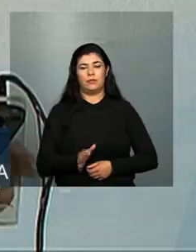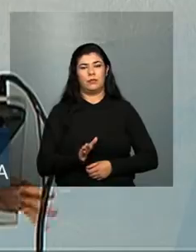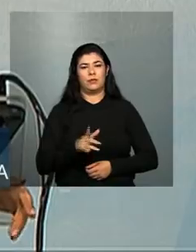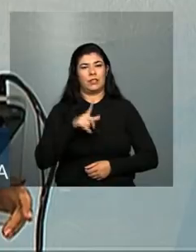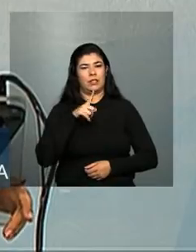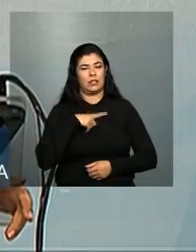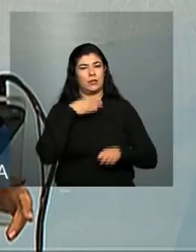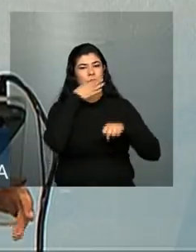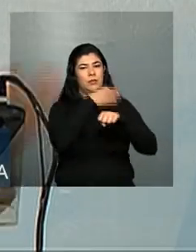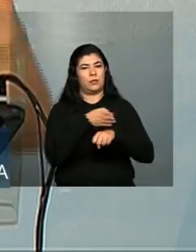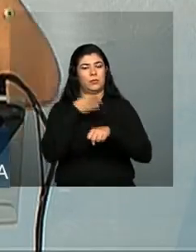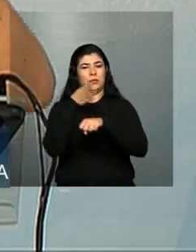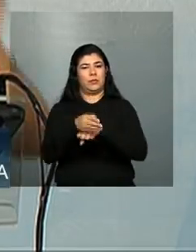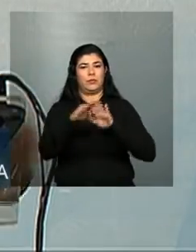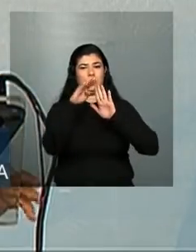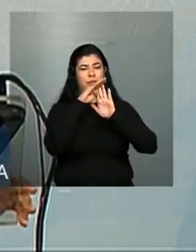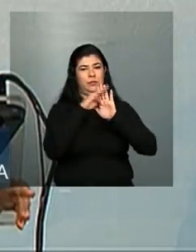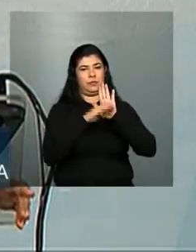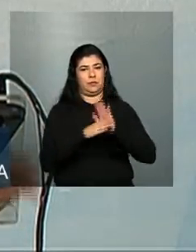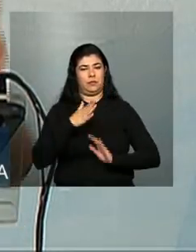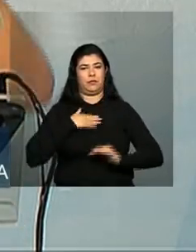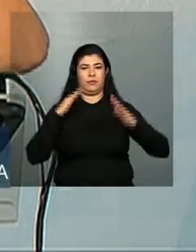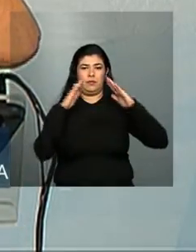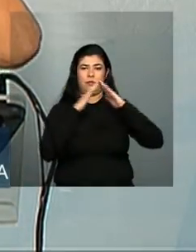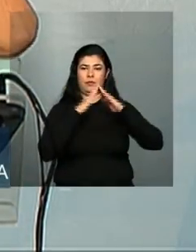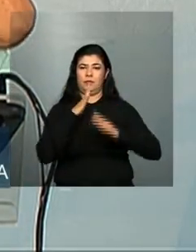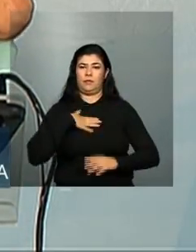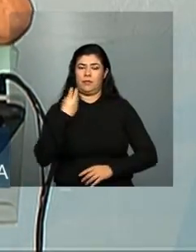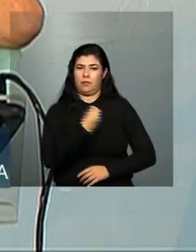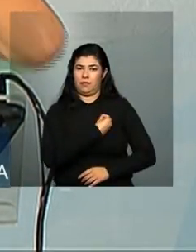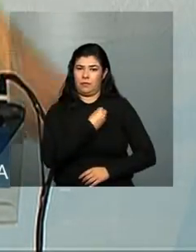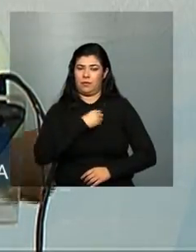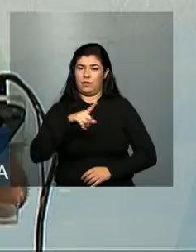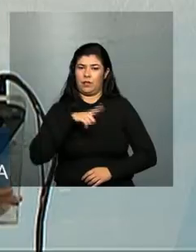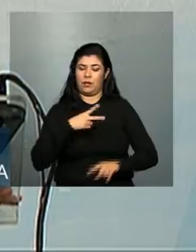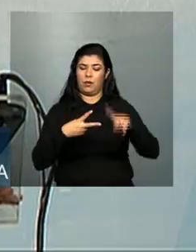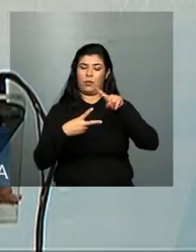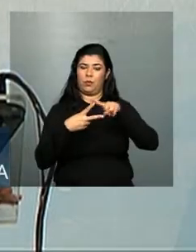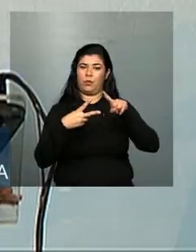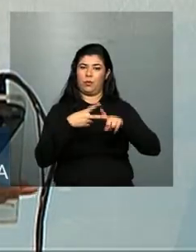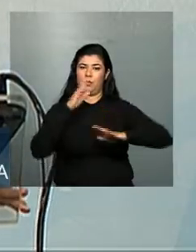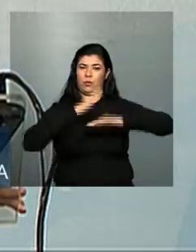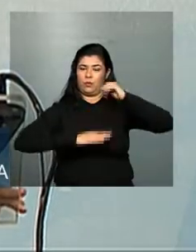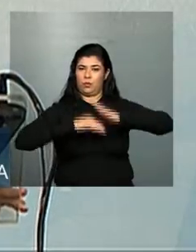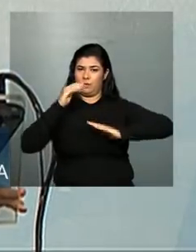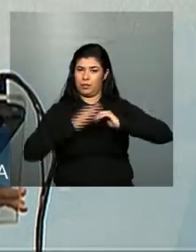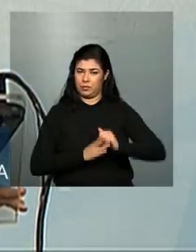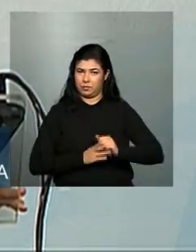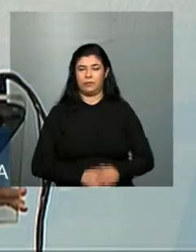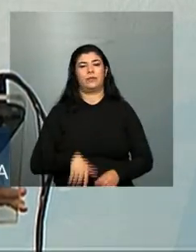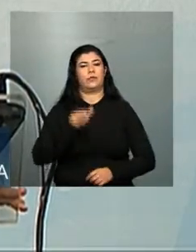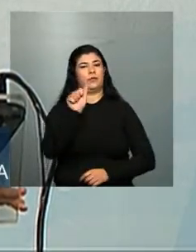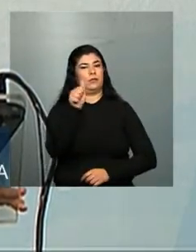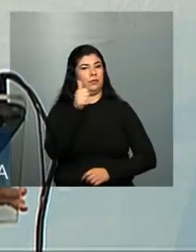quando investimos no programa Minha Casa Minha Vida, estamos fazendo duas coisas. Primeiro, nós